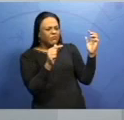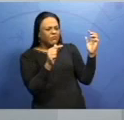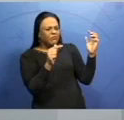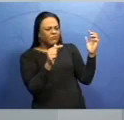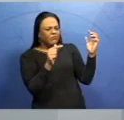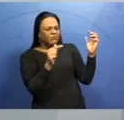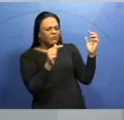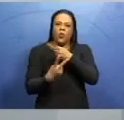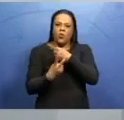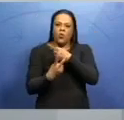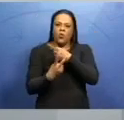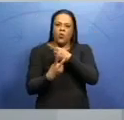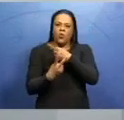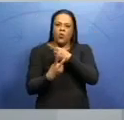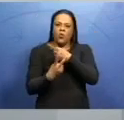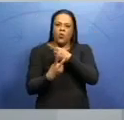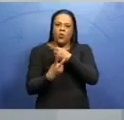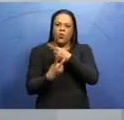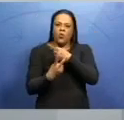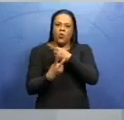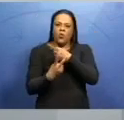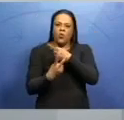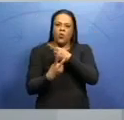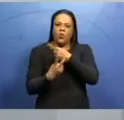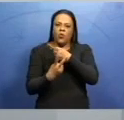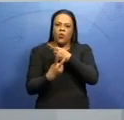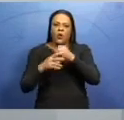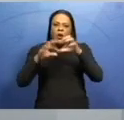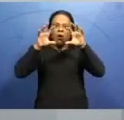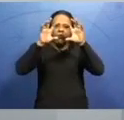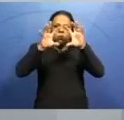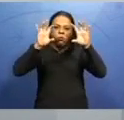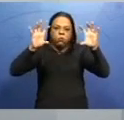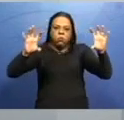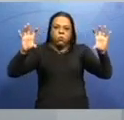Trovejar é fenômeno, ali está errado.